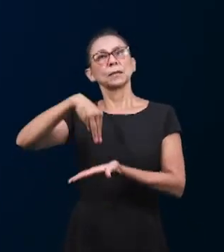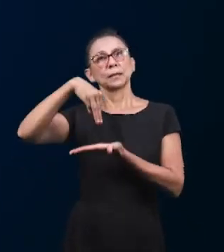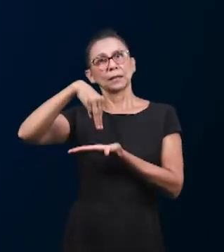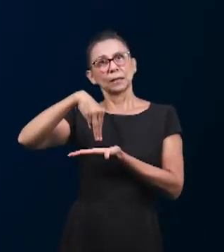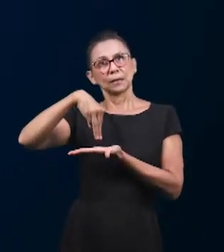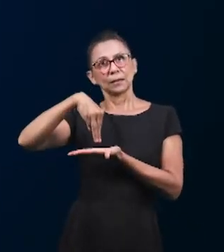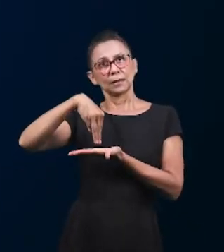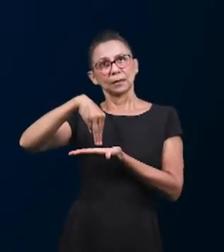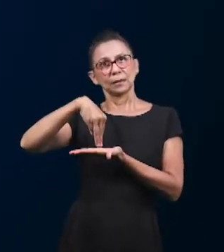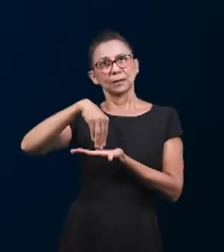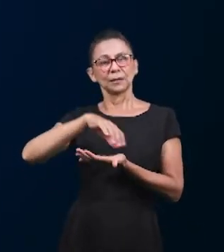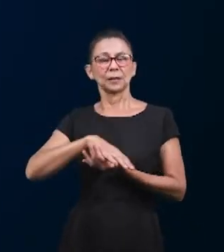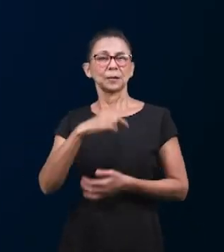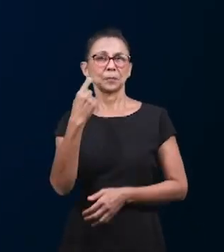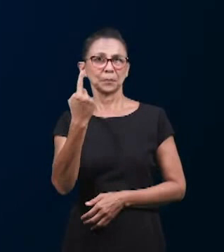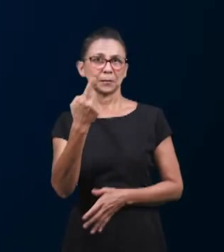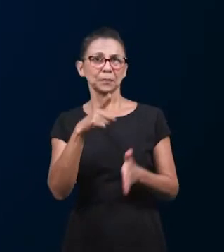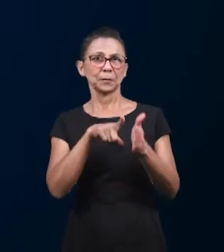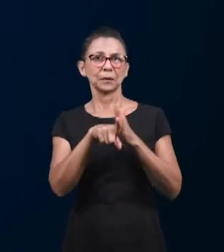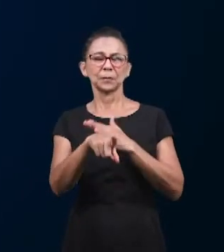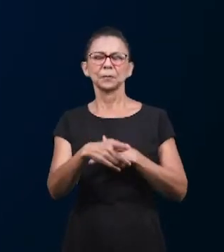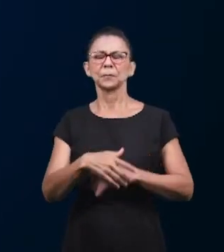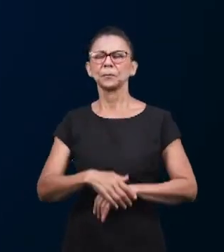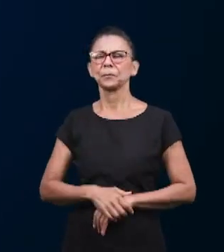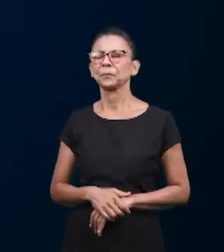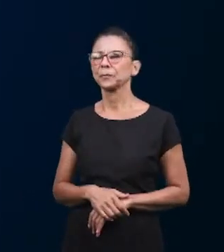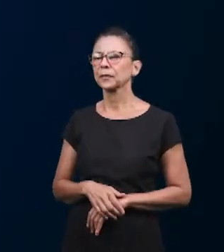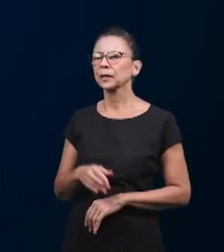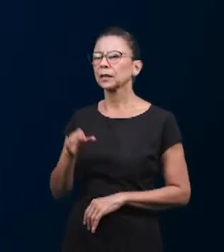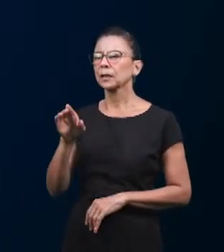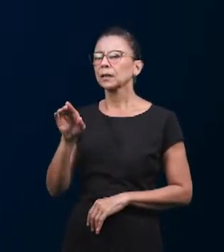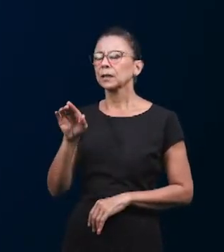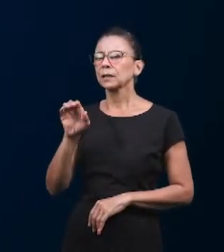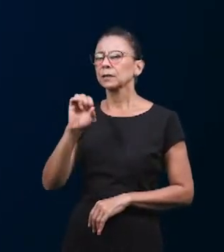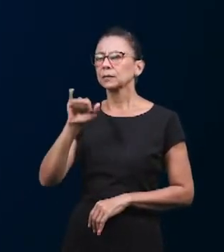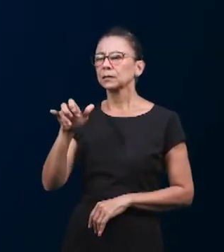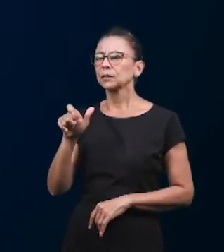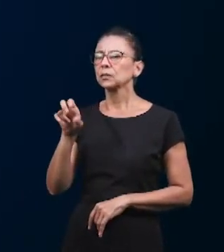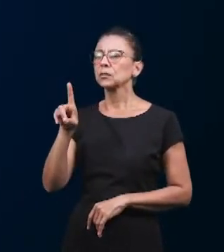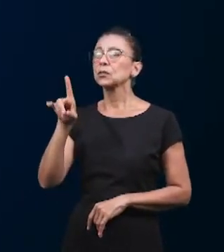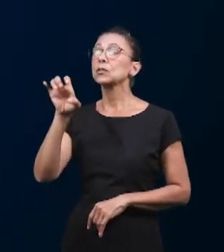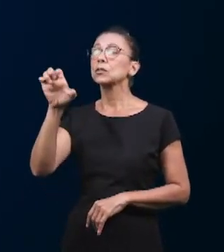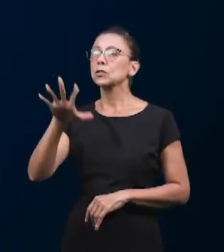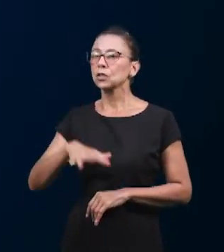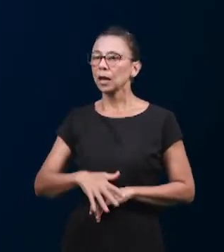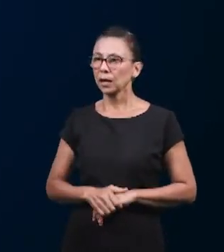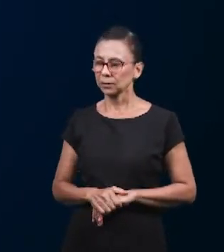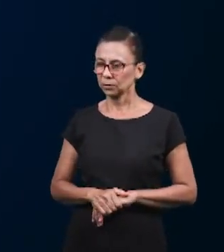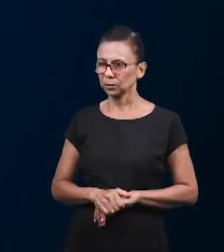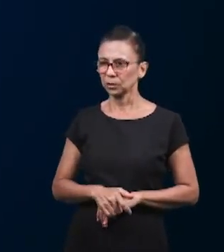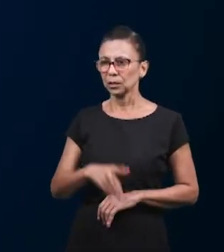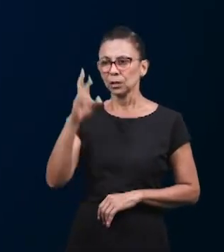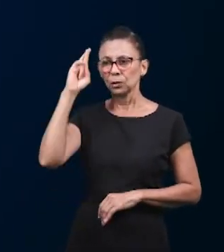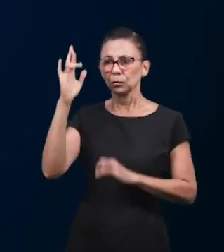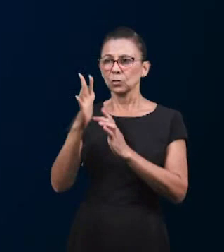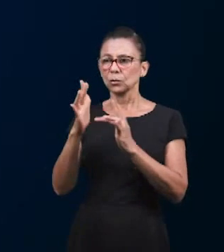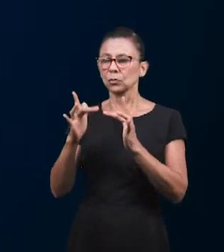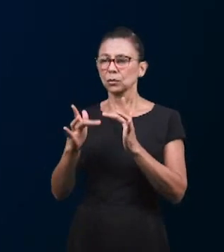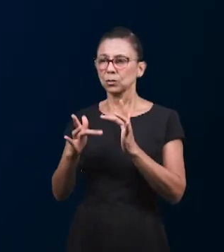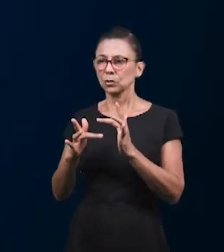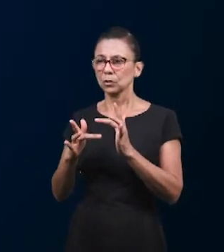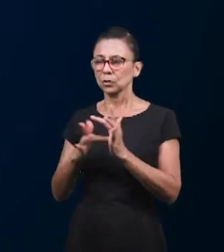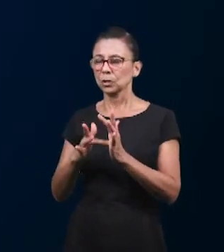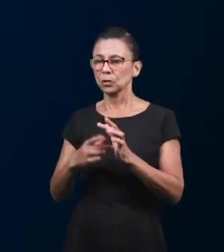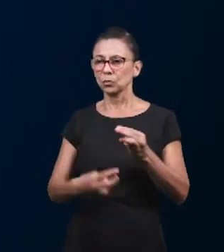trabalhando. Aí eu vou responder a primeira pergunta. Jade, qual foi a direção que o Senhor Jesus tomou quando deixou a região da